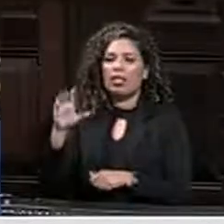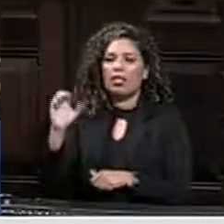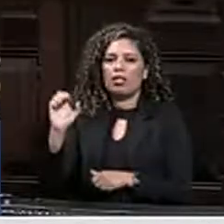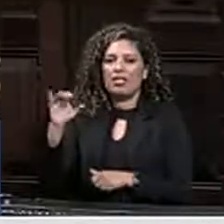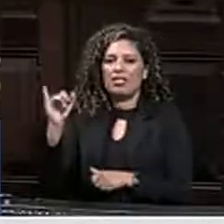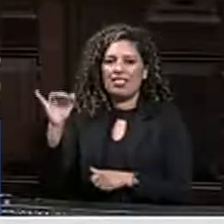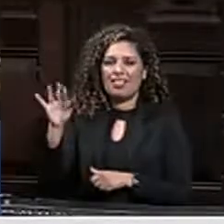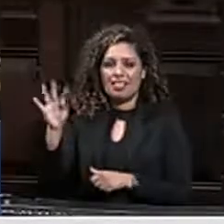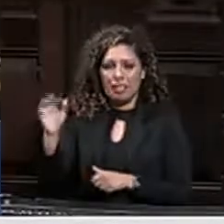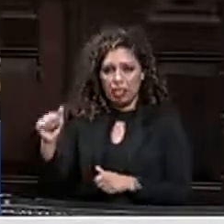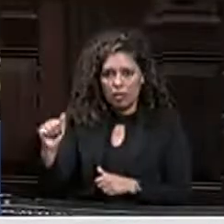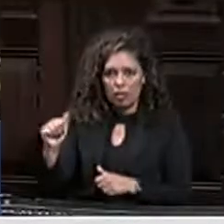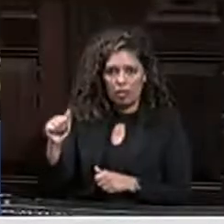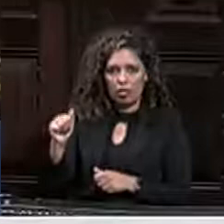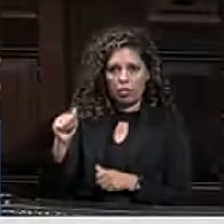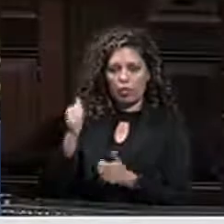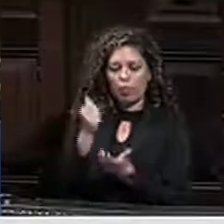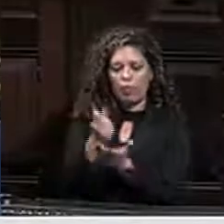não são